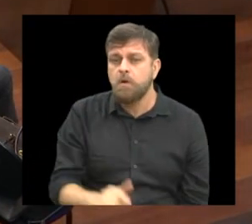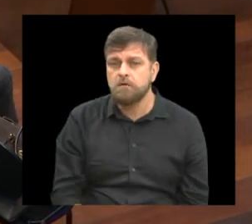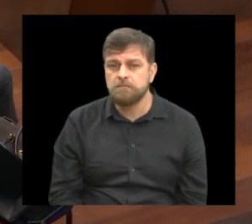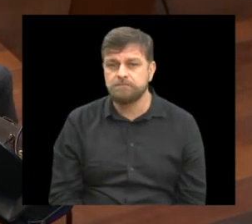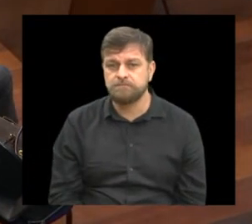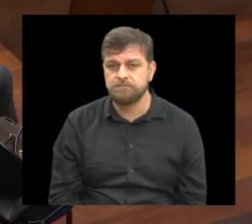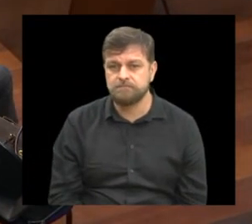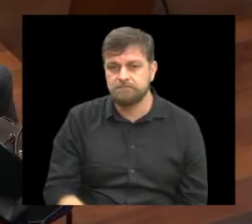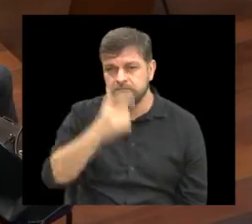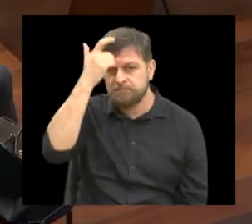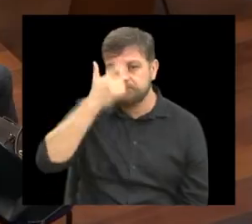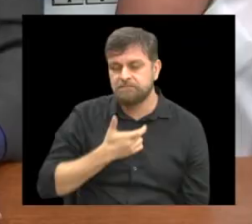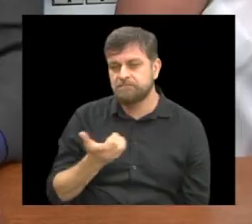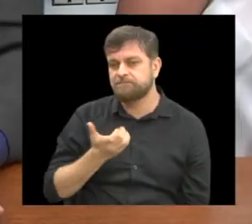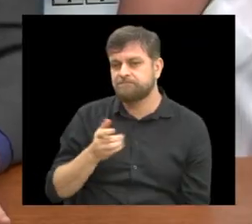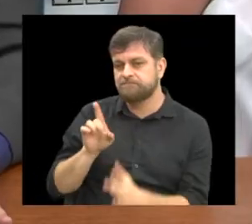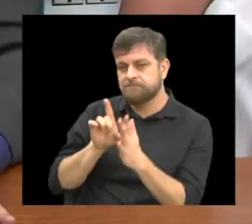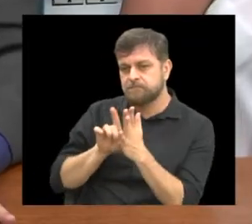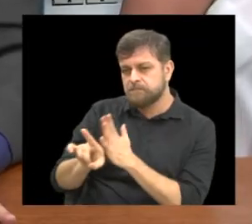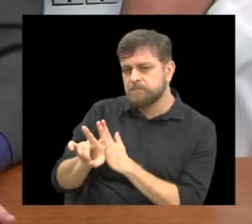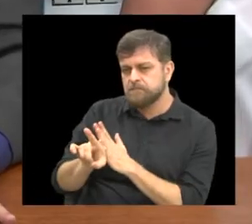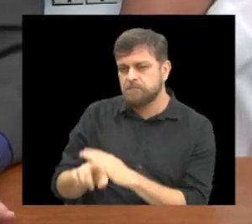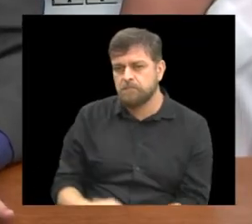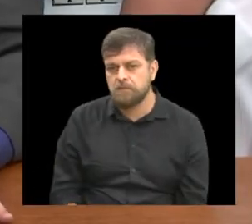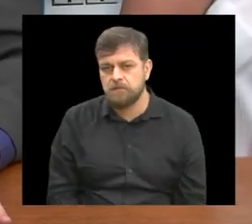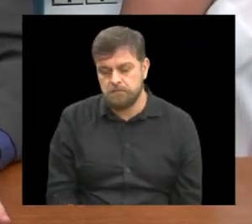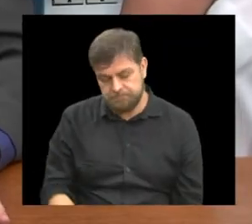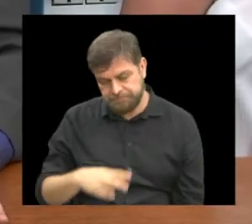Não, eu tenho só um questionamento, Cris.